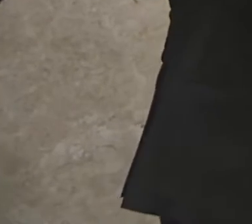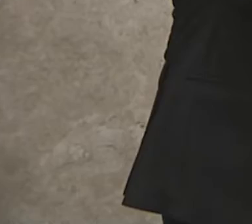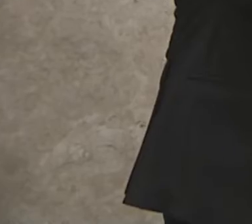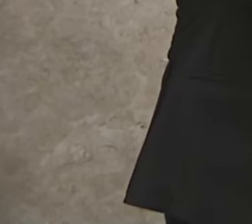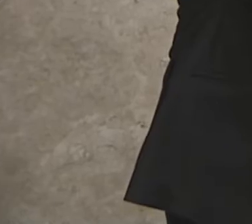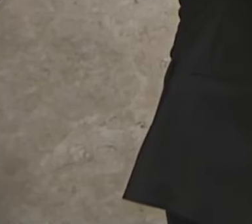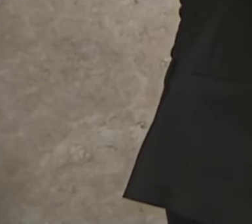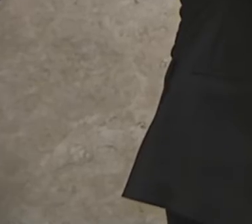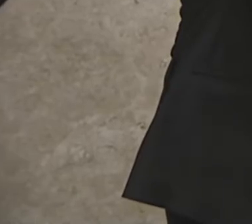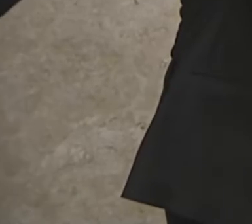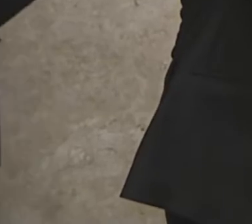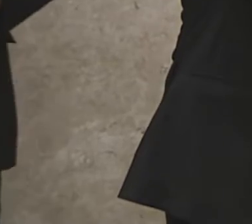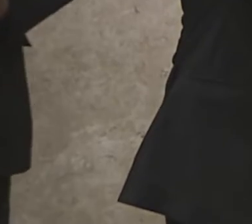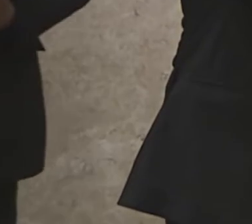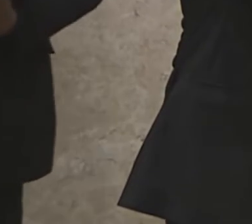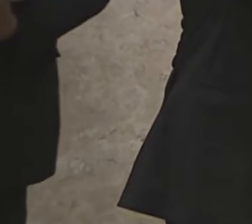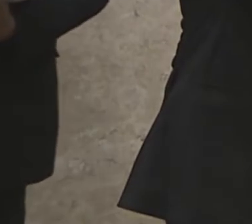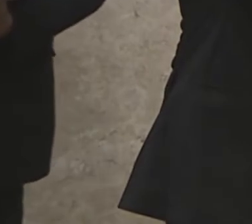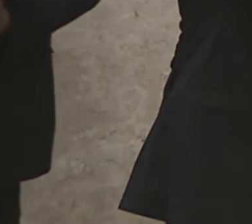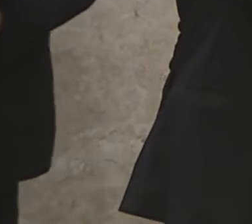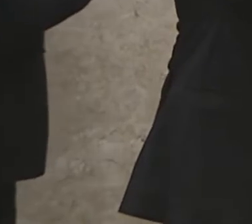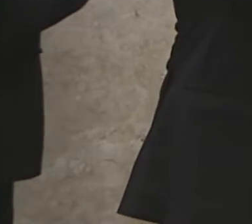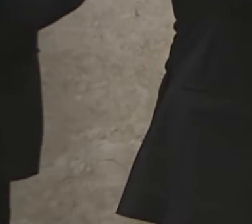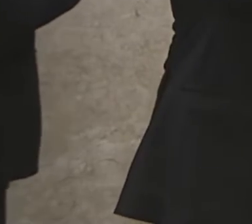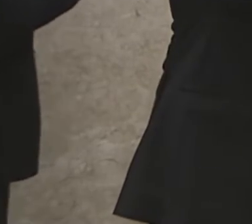Sandro Pires Brenner.